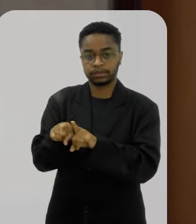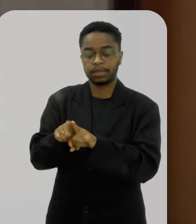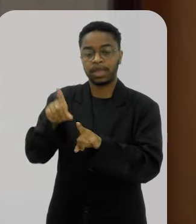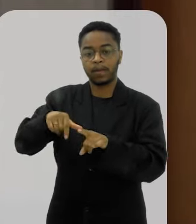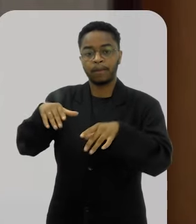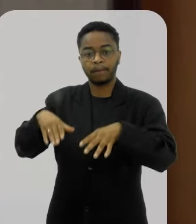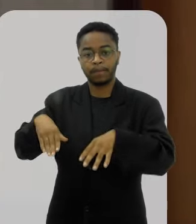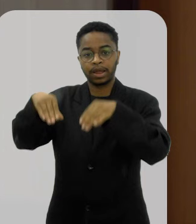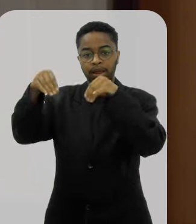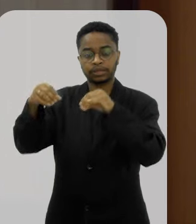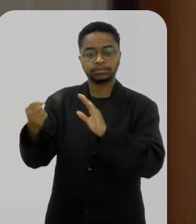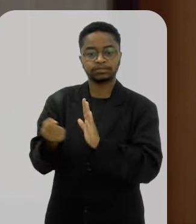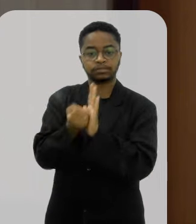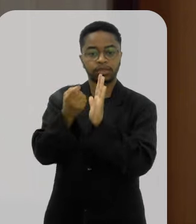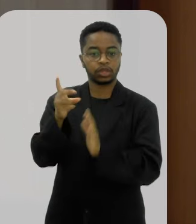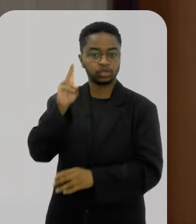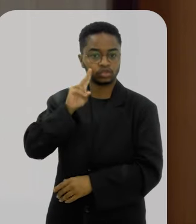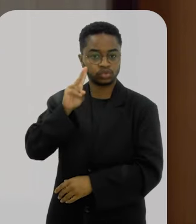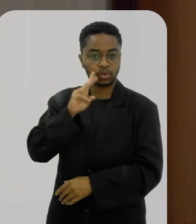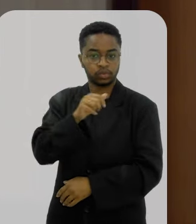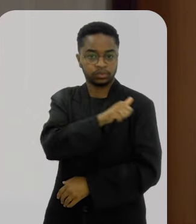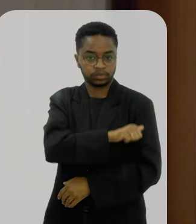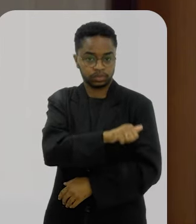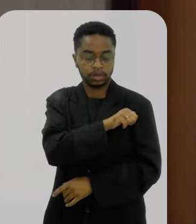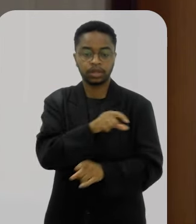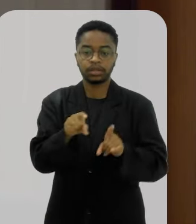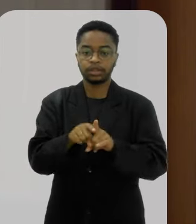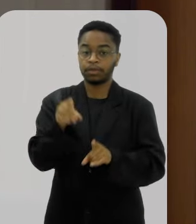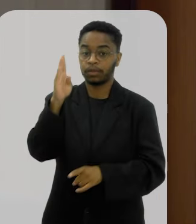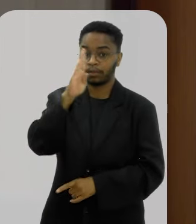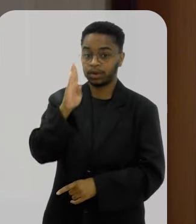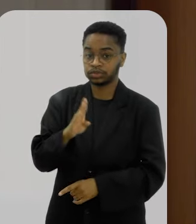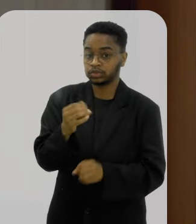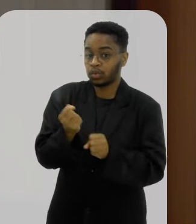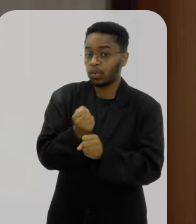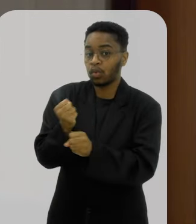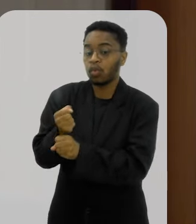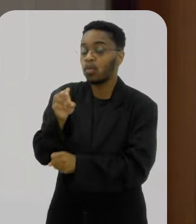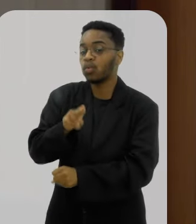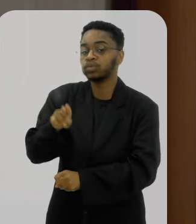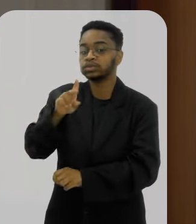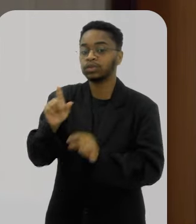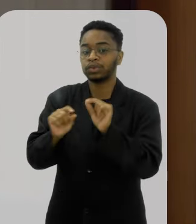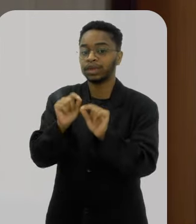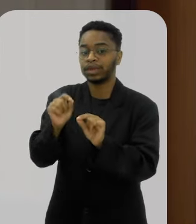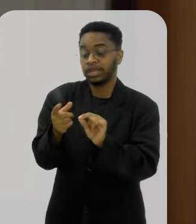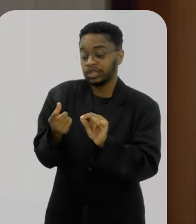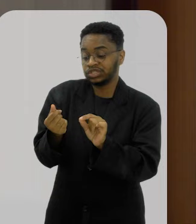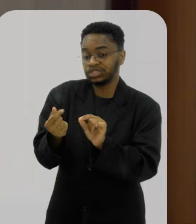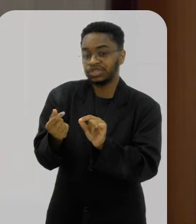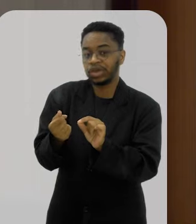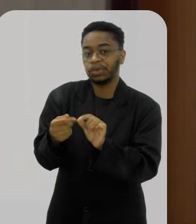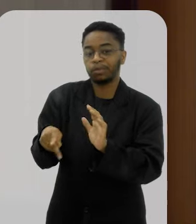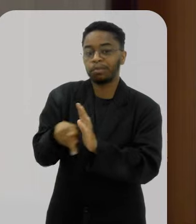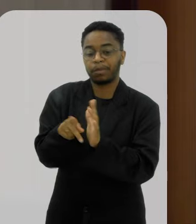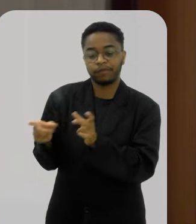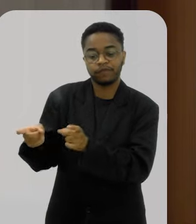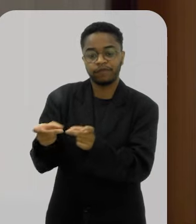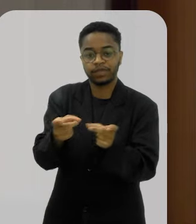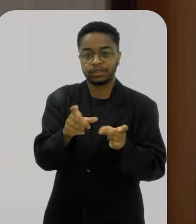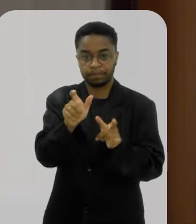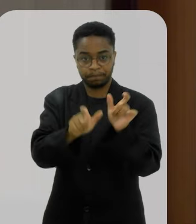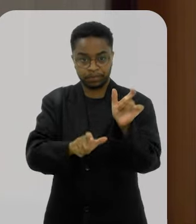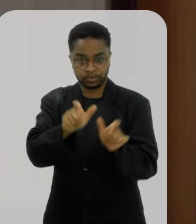na história da cidade do Rio de Janeiro e do Brasil, construído com esse recurso, com essa mão de